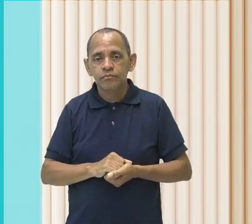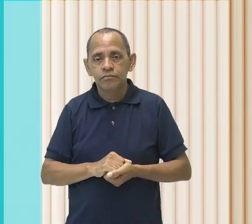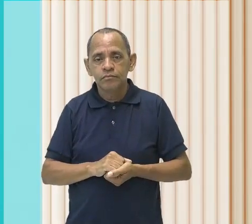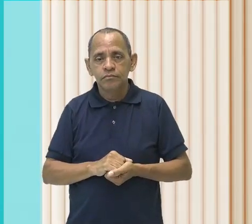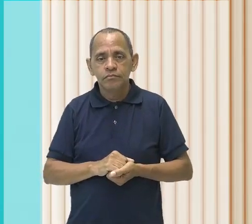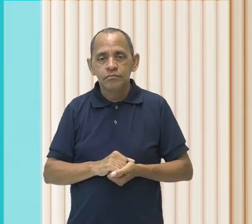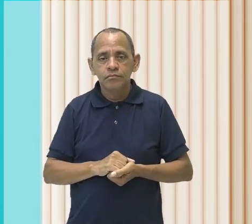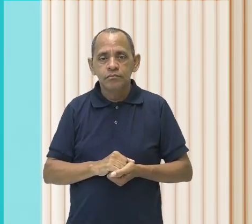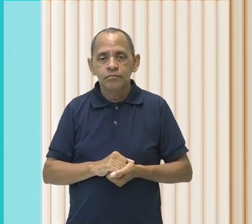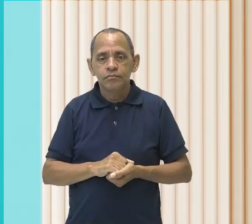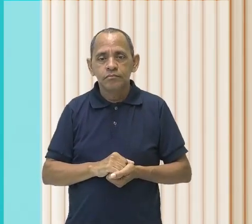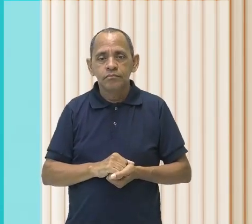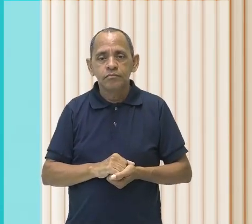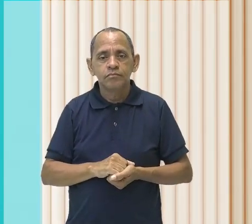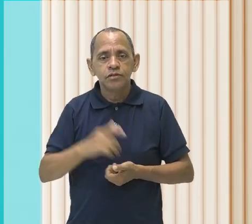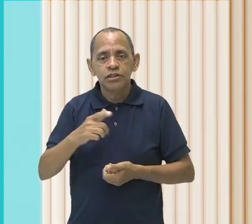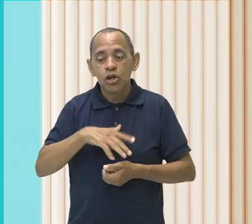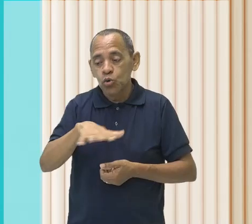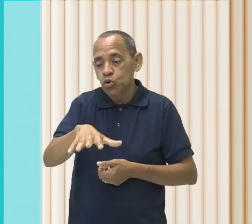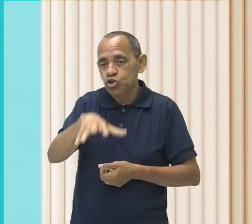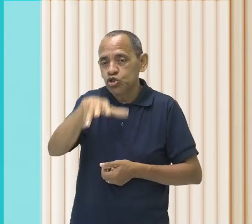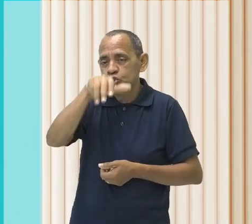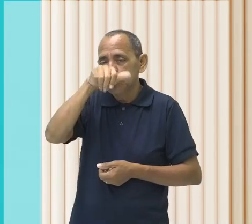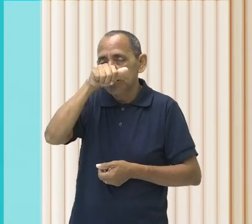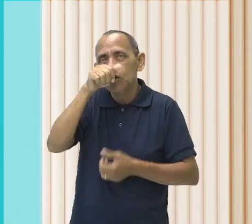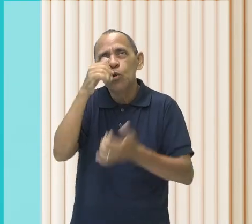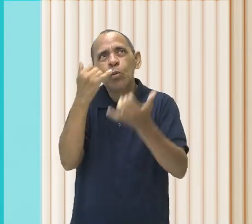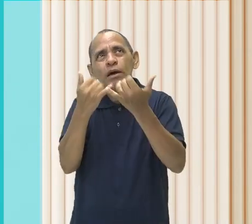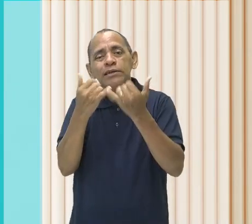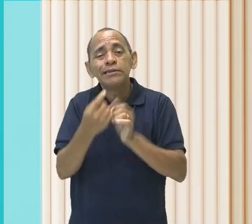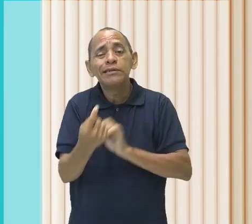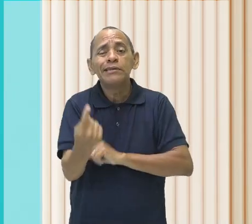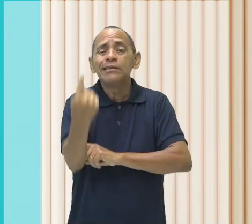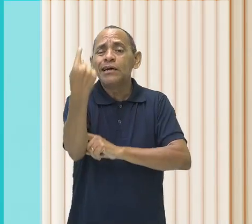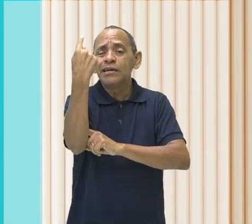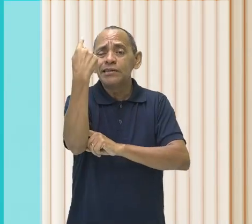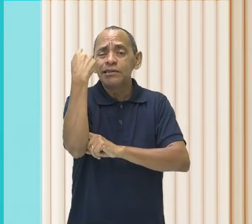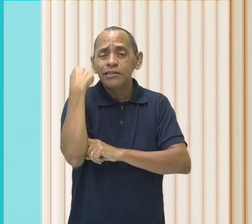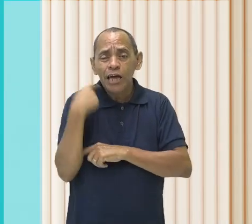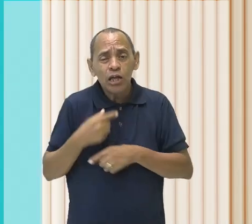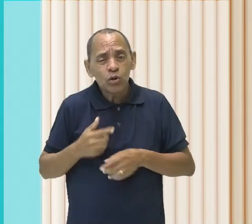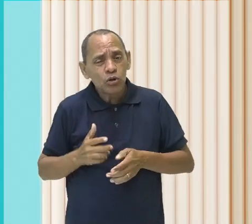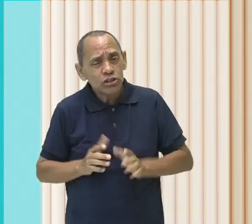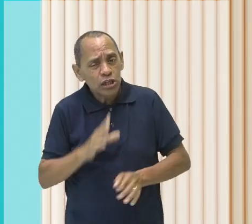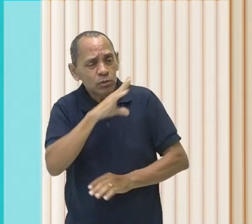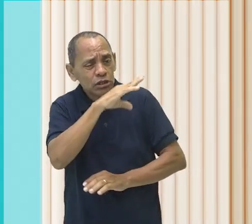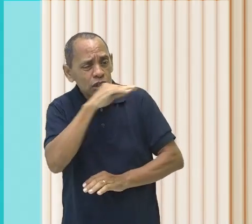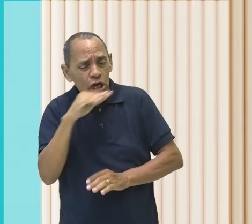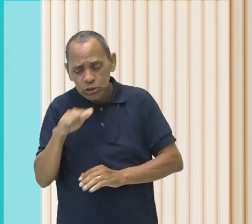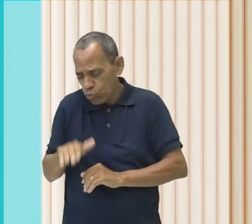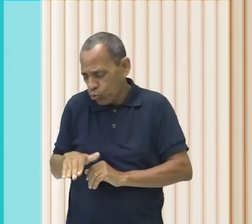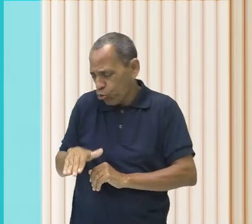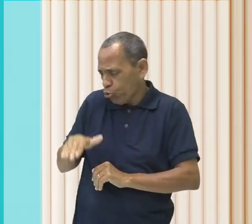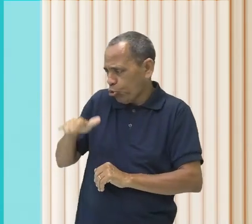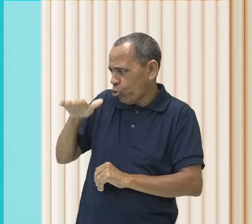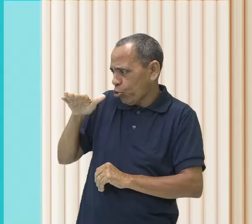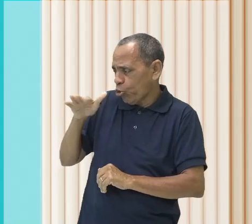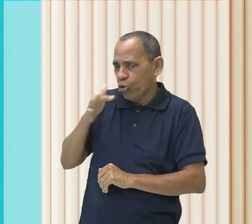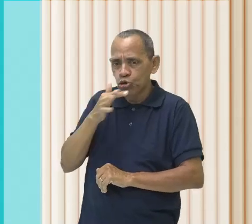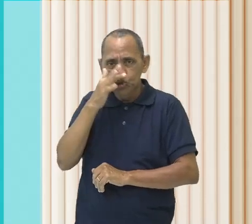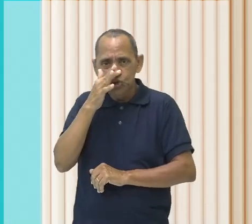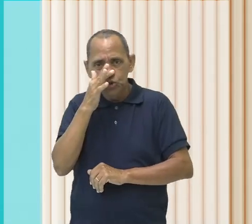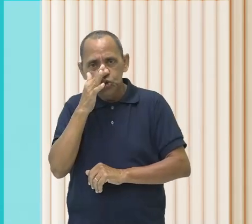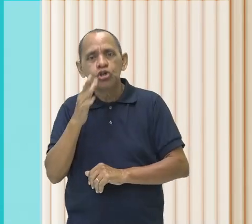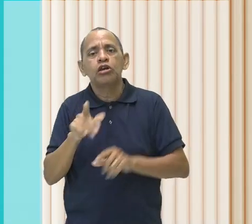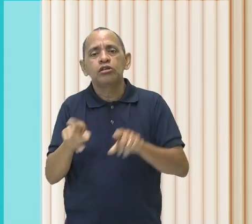né? Às vezes a gente tem um cheiro da nossa infância muito forte, né? O cheiro de uma planta, o cheiro de um